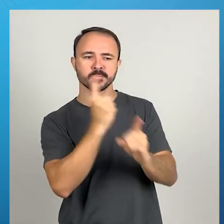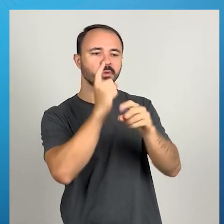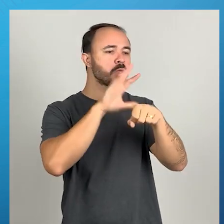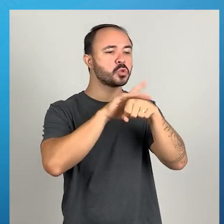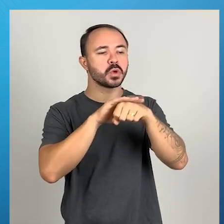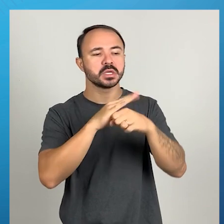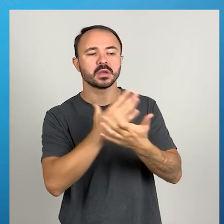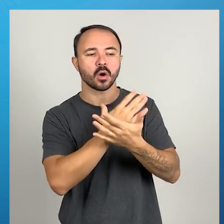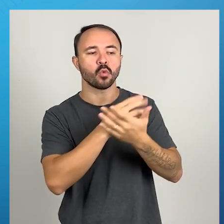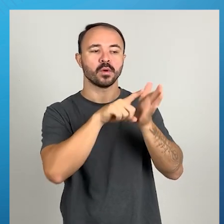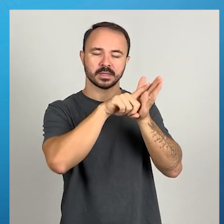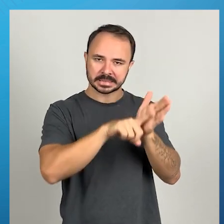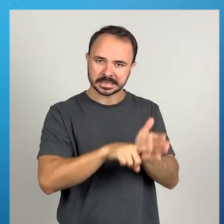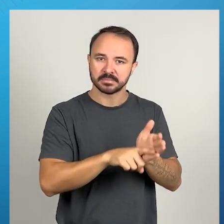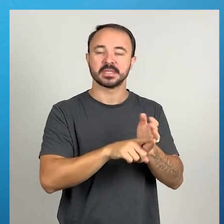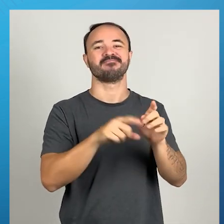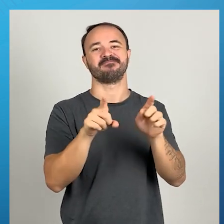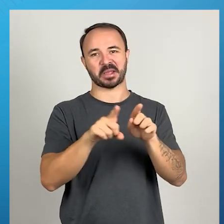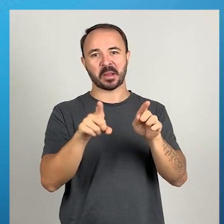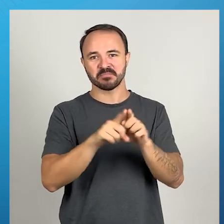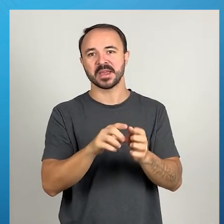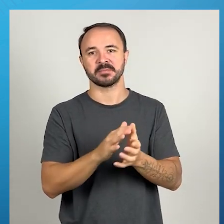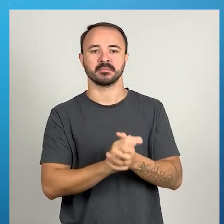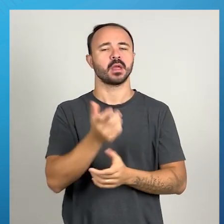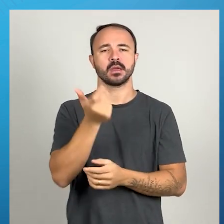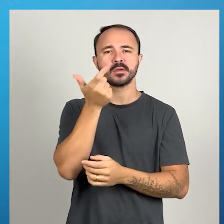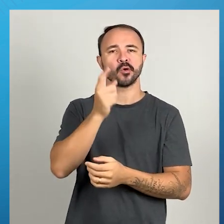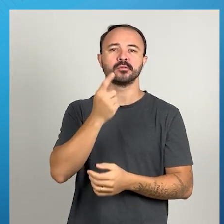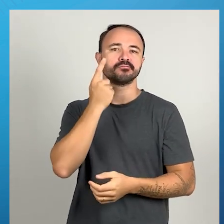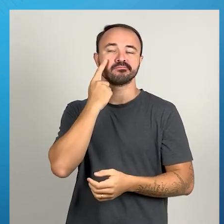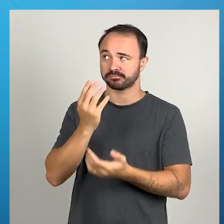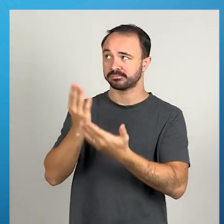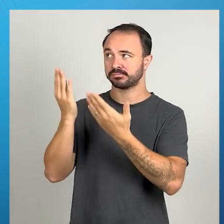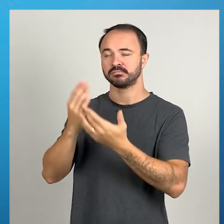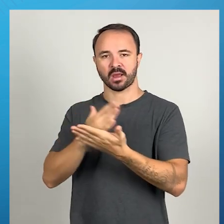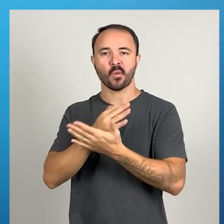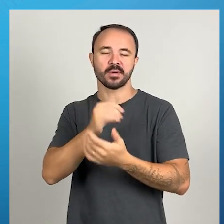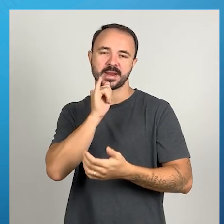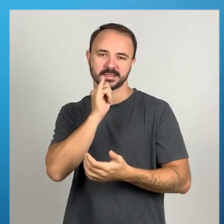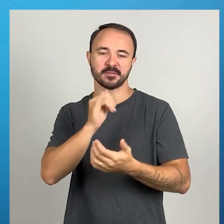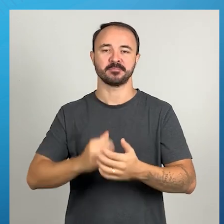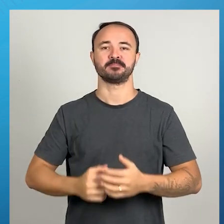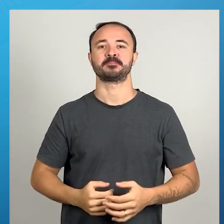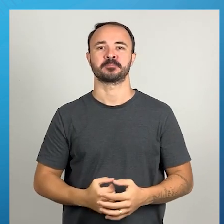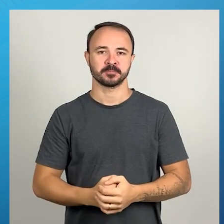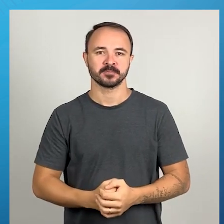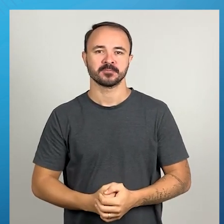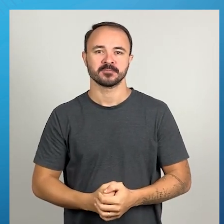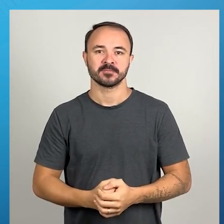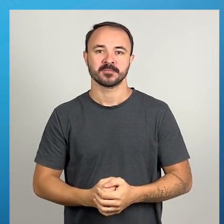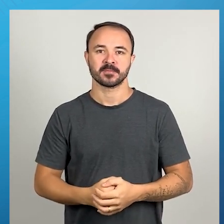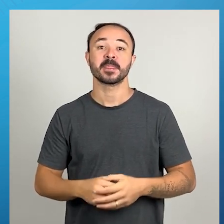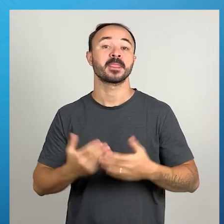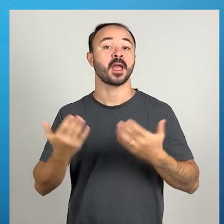nós temos a SCID e a AGAMA, né, que analisa erros inatos da imunidade desse bebê. Vamos